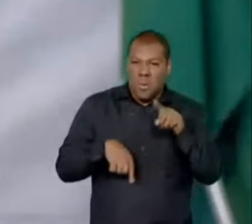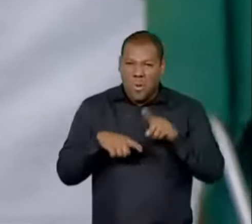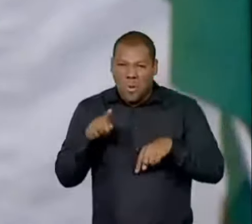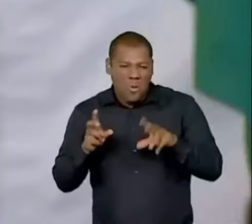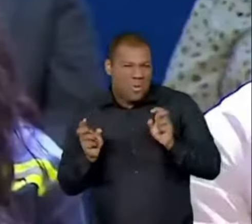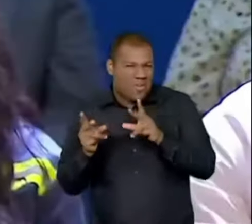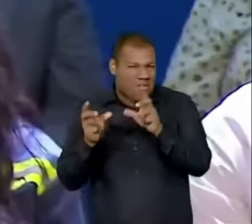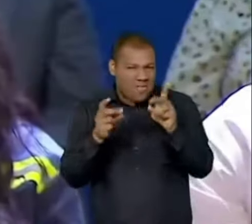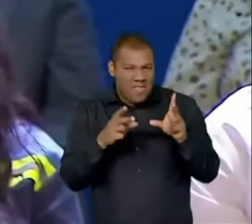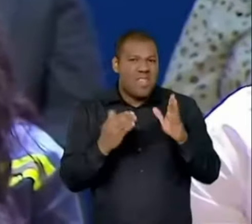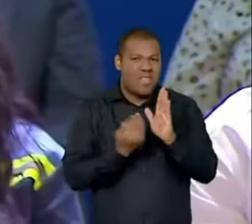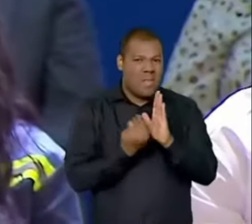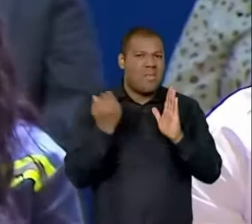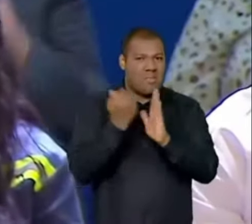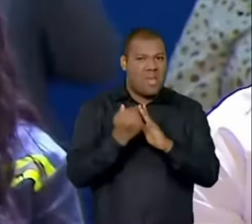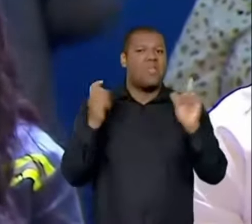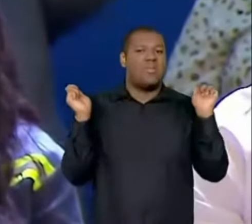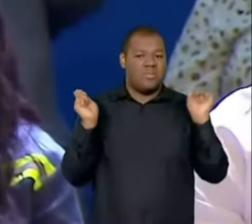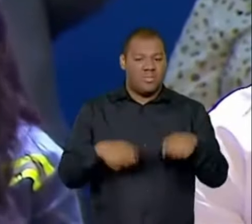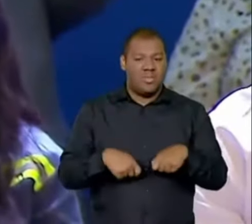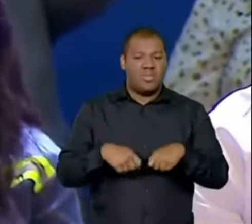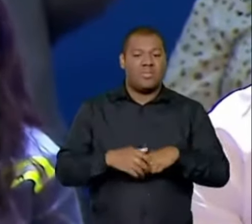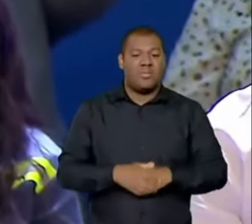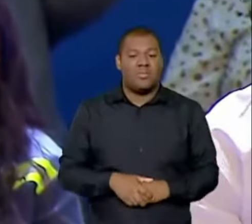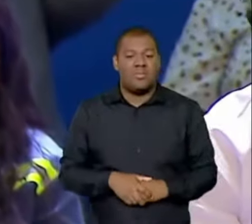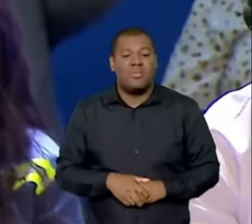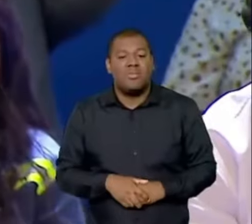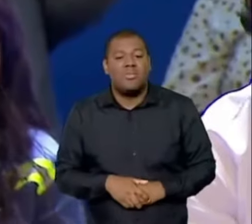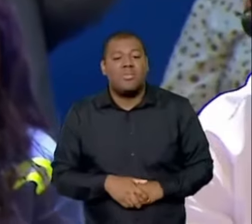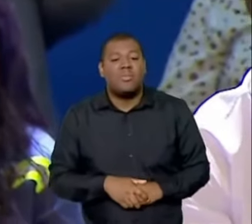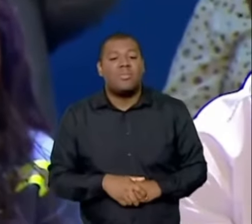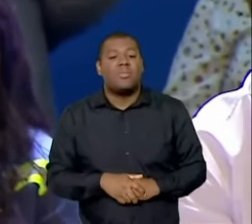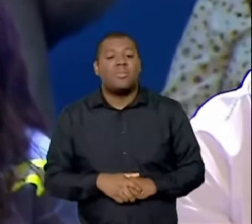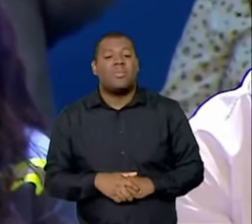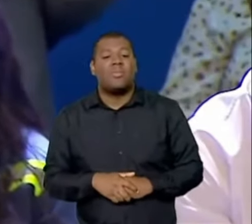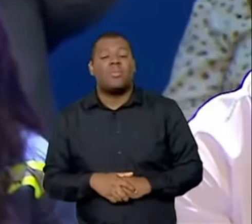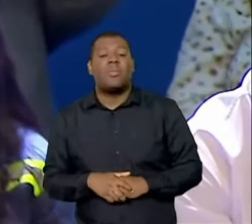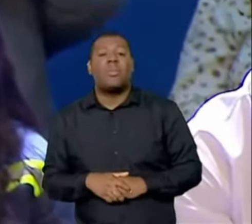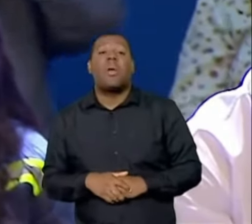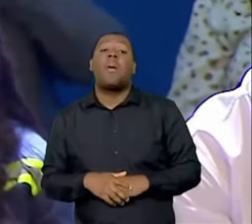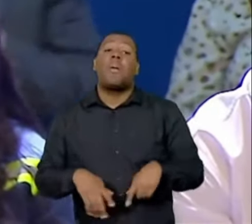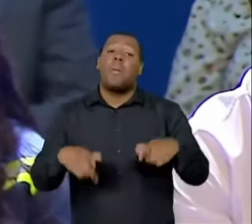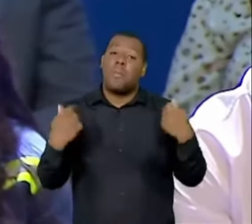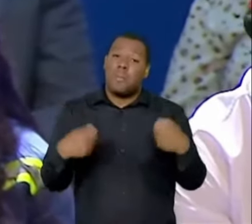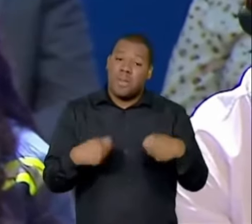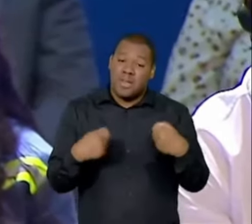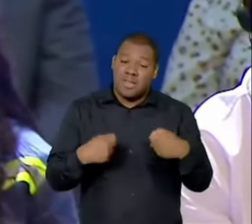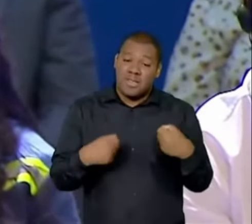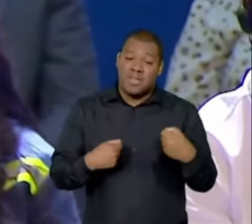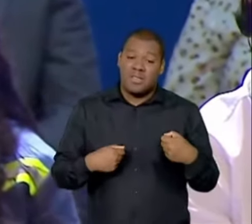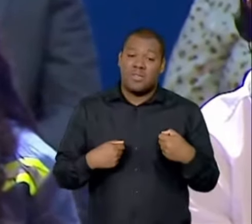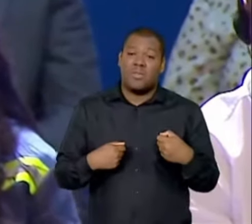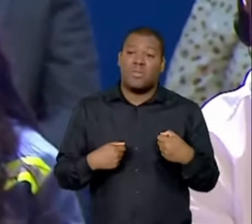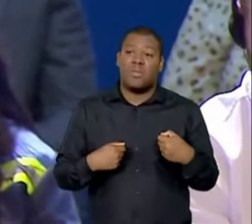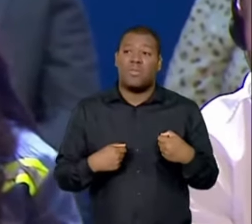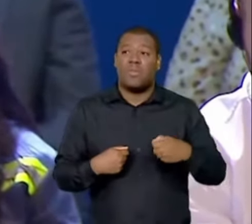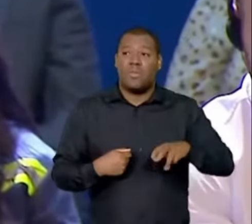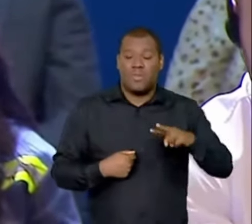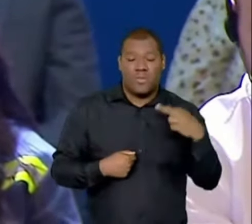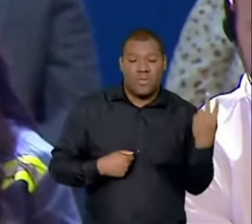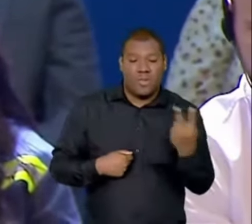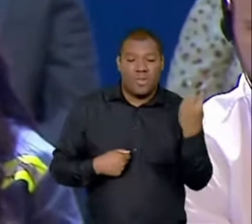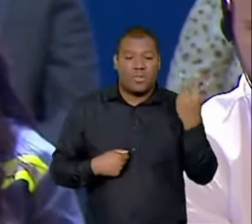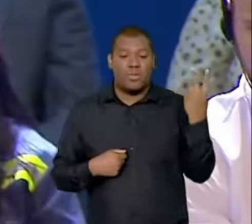é verdade. Mas é verdade também que a gente não pode desvalorizar commodity, porque a gente